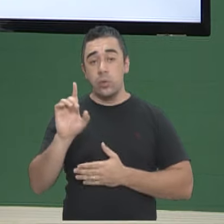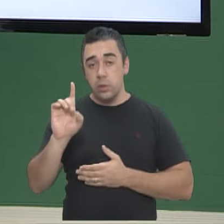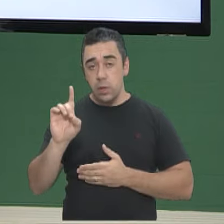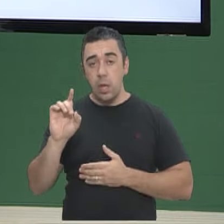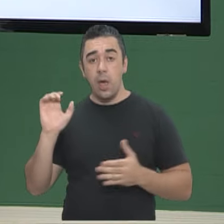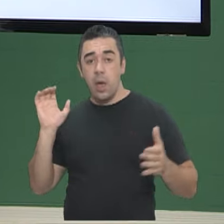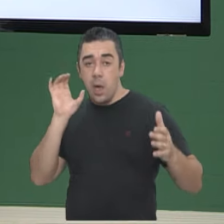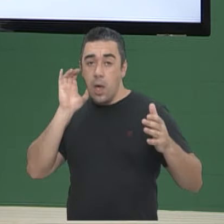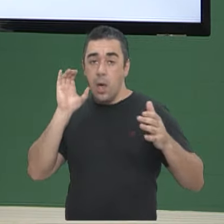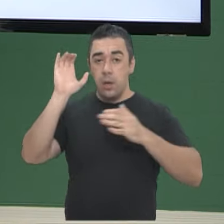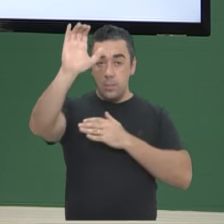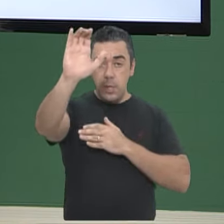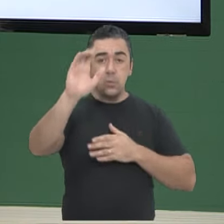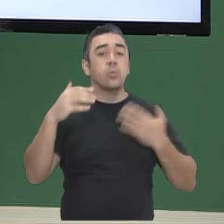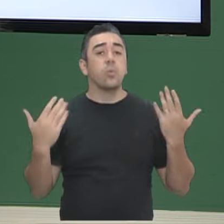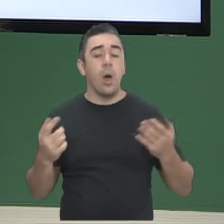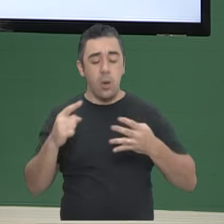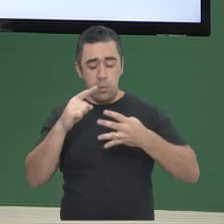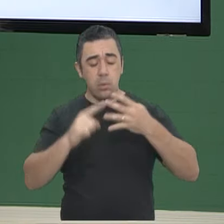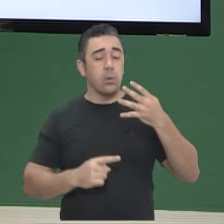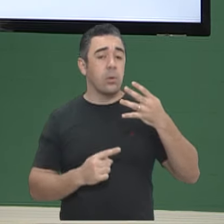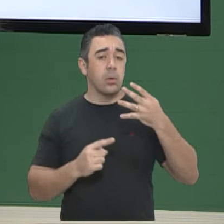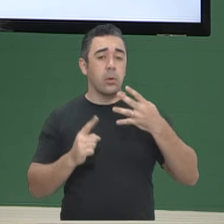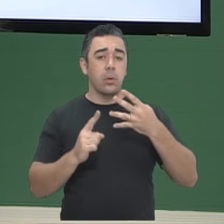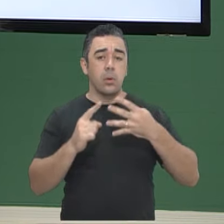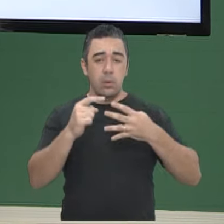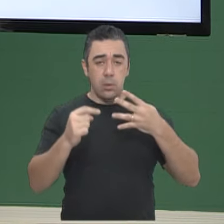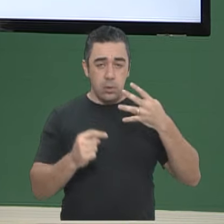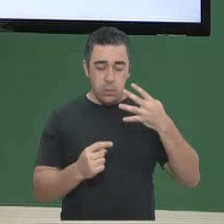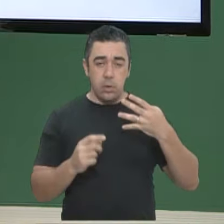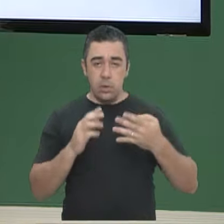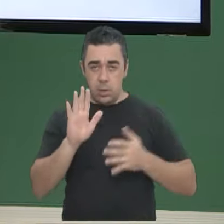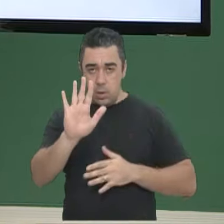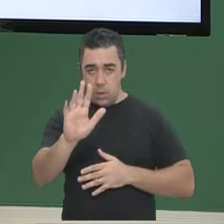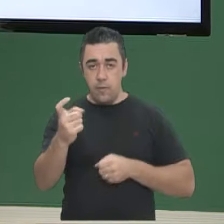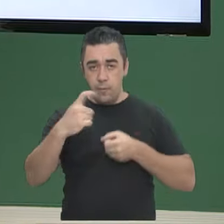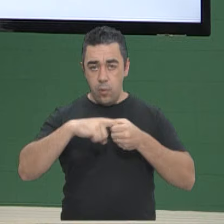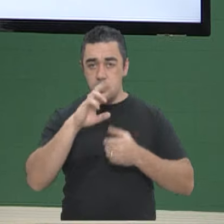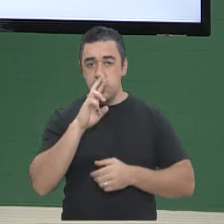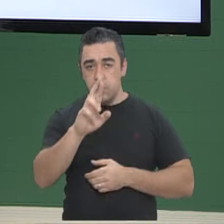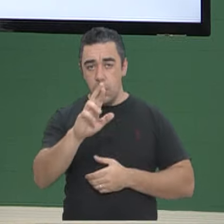o arremesso? Tá? Um tempinho para pensar e a gente já volta com a resposta.